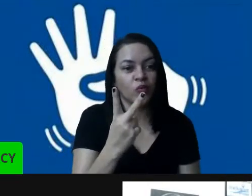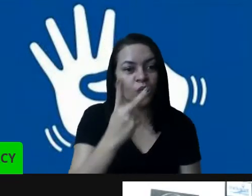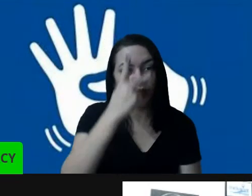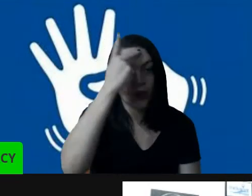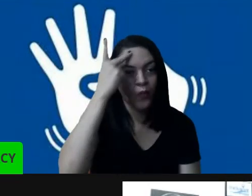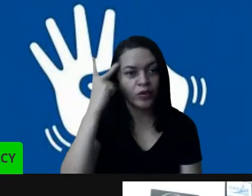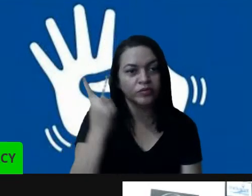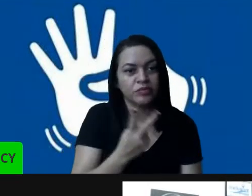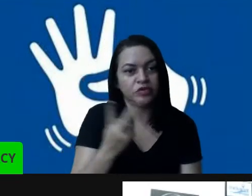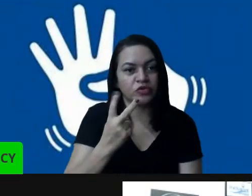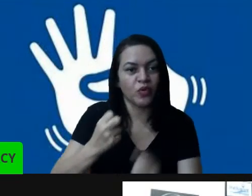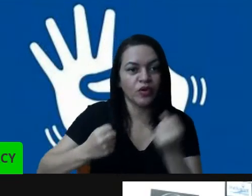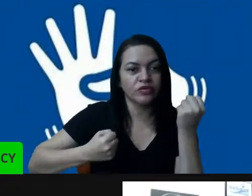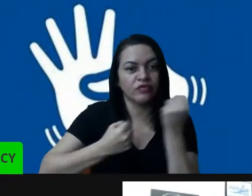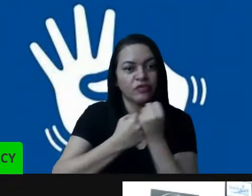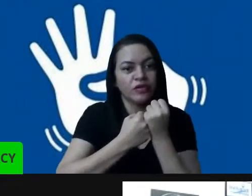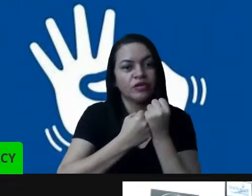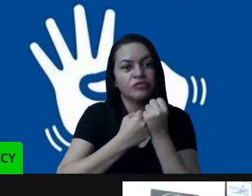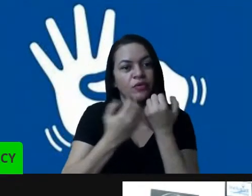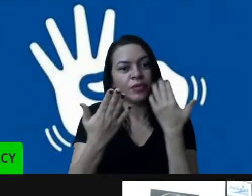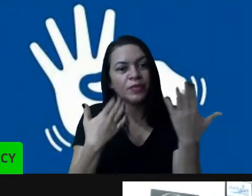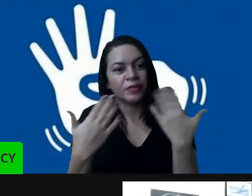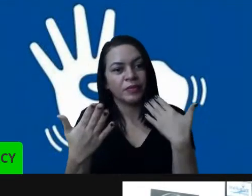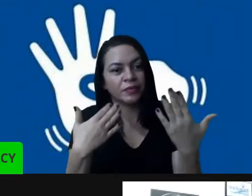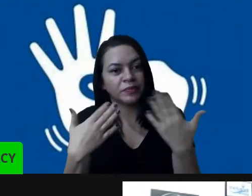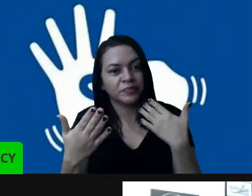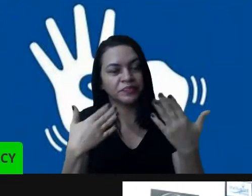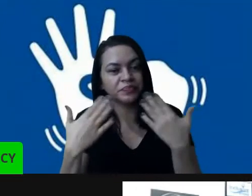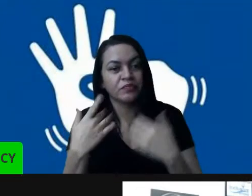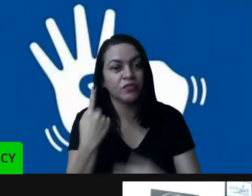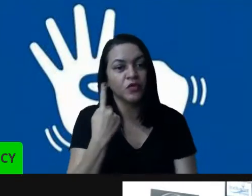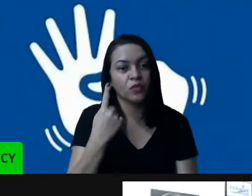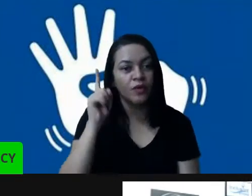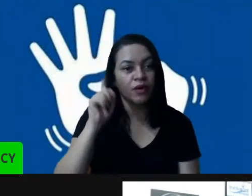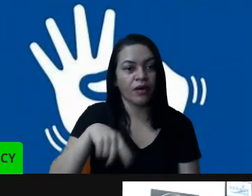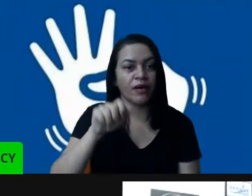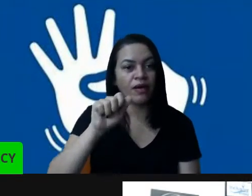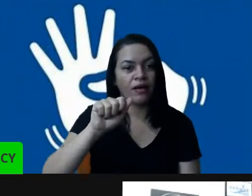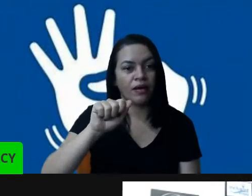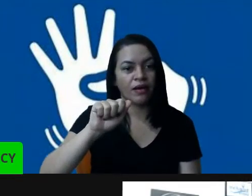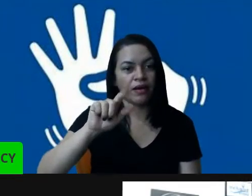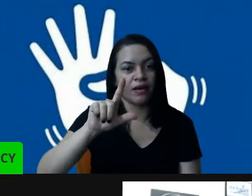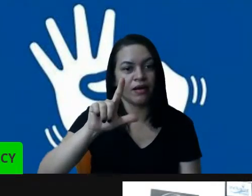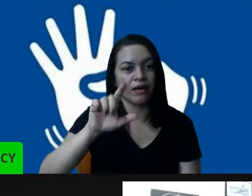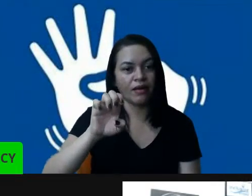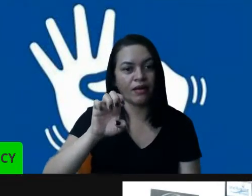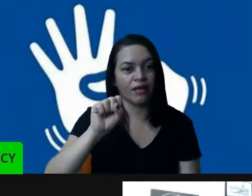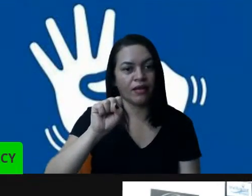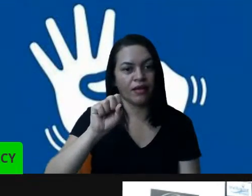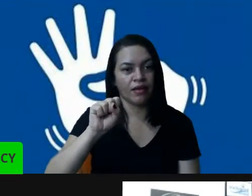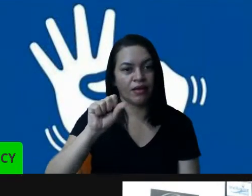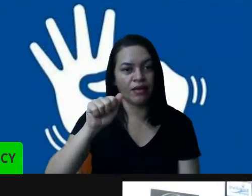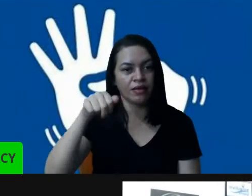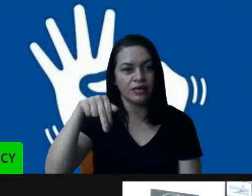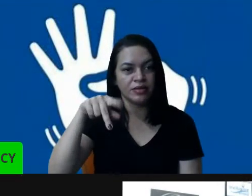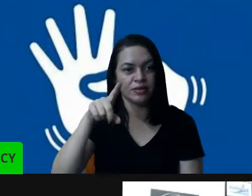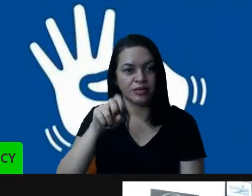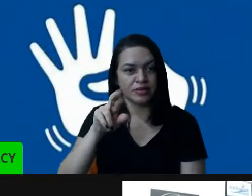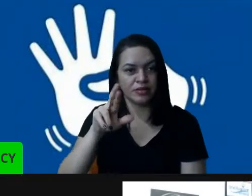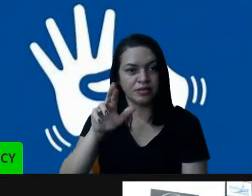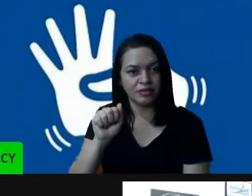nos auxiliando nessa discussão. Uma delas é a Alessandra, e vou pedir que ela se